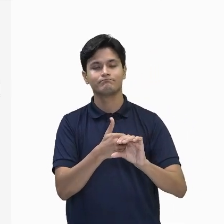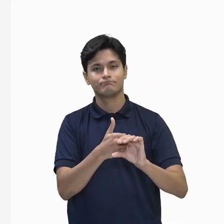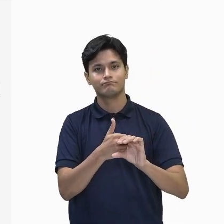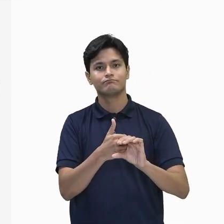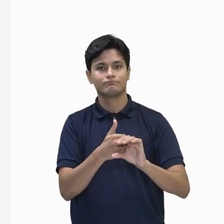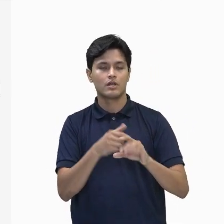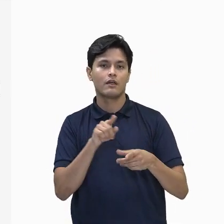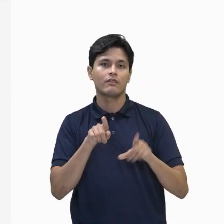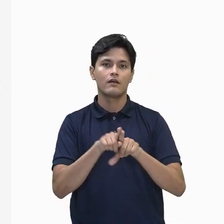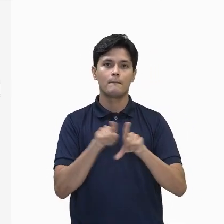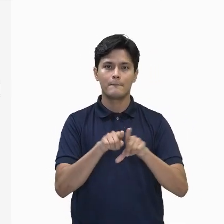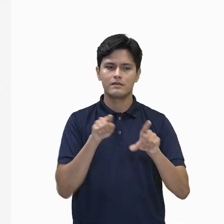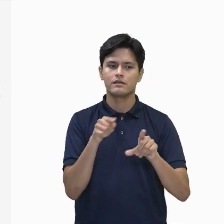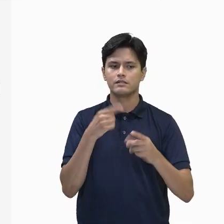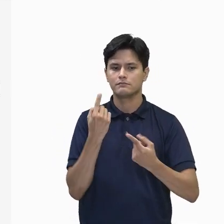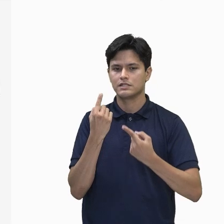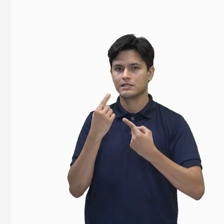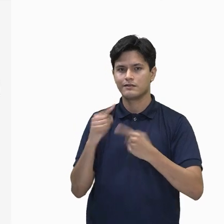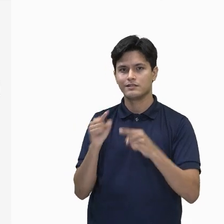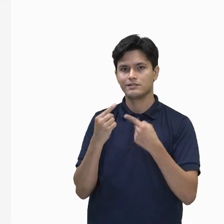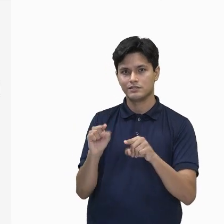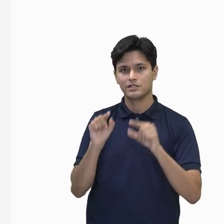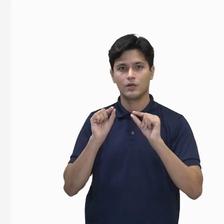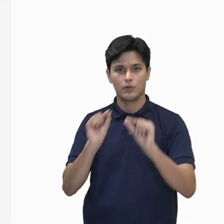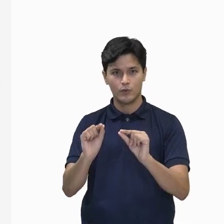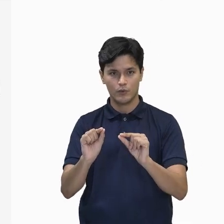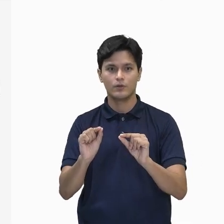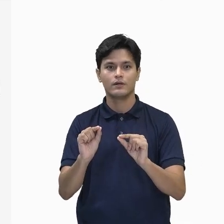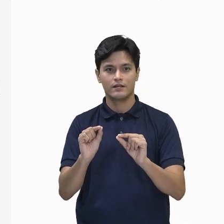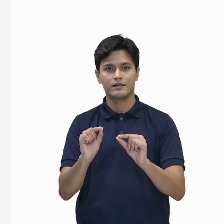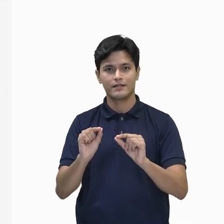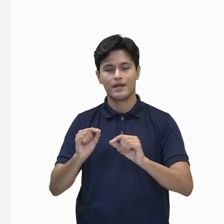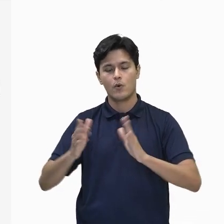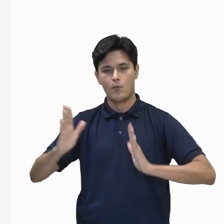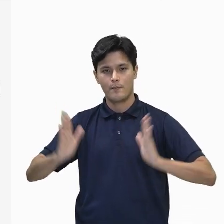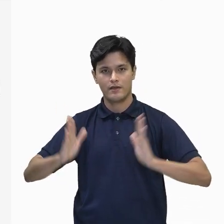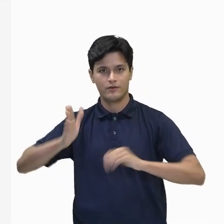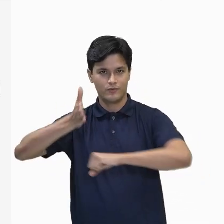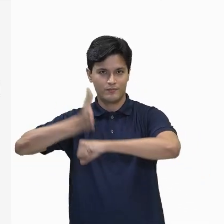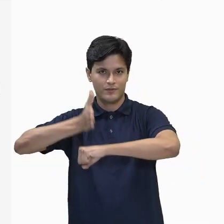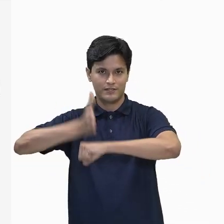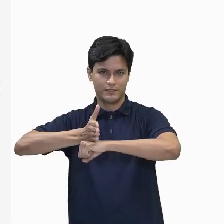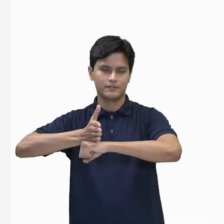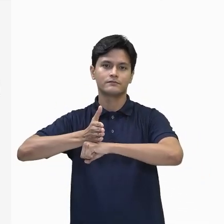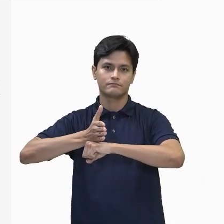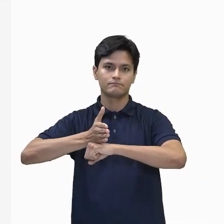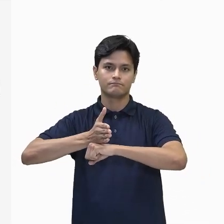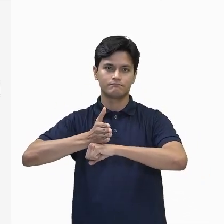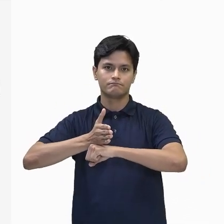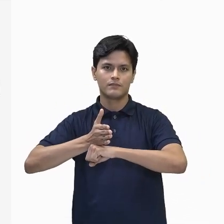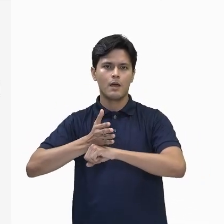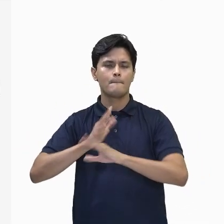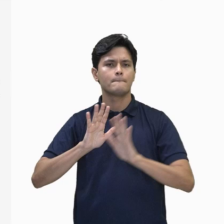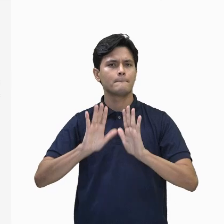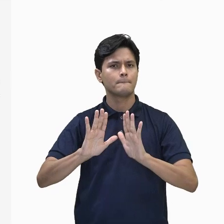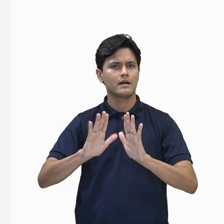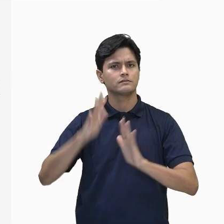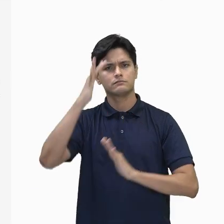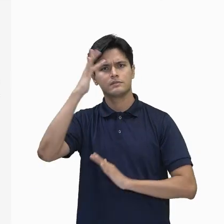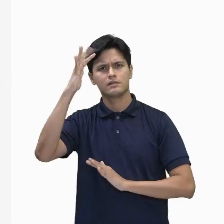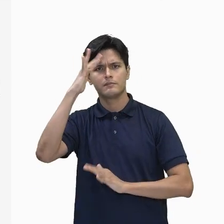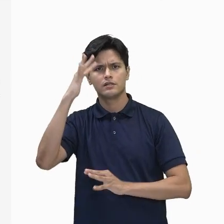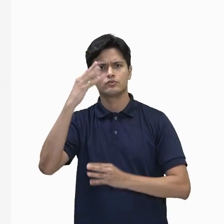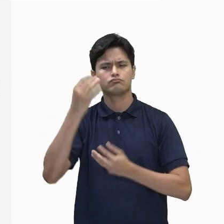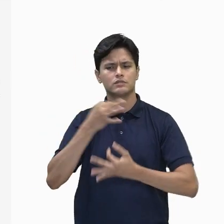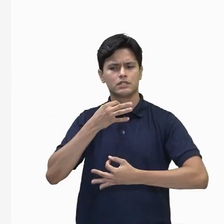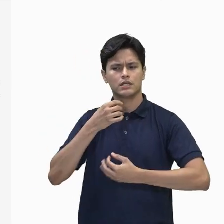com o cristianismo, ele faz uma crítica à modernidade. Como que ele constrói todo o seu pensamento